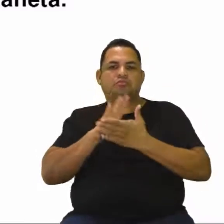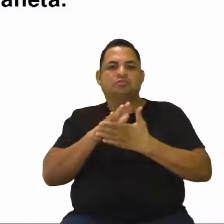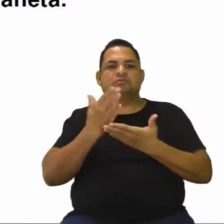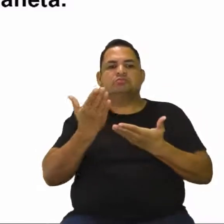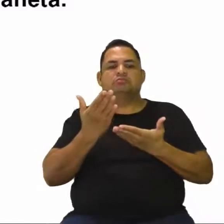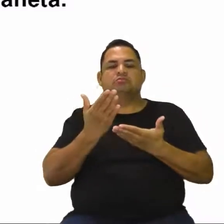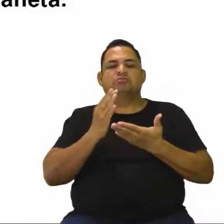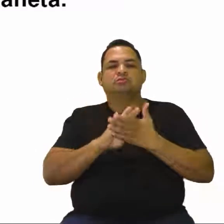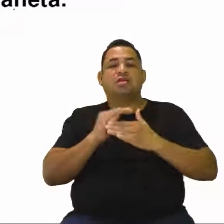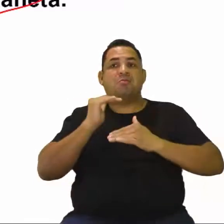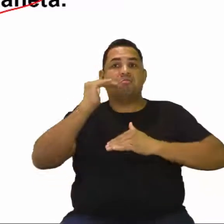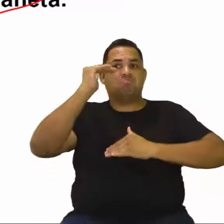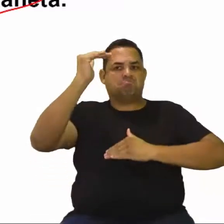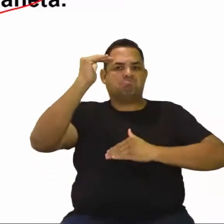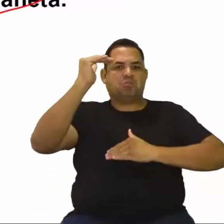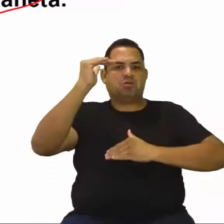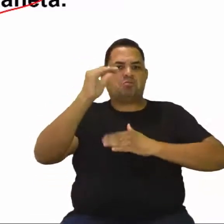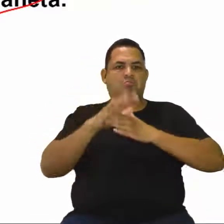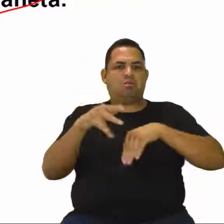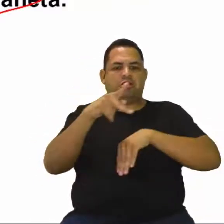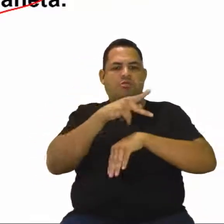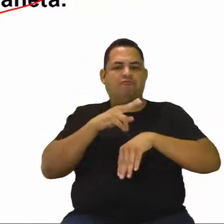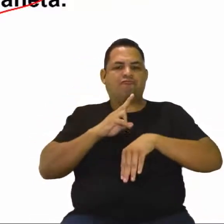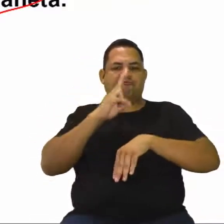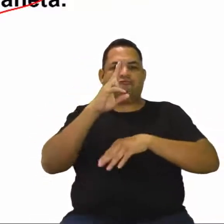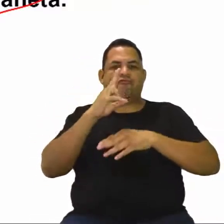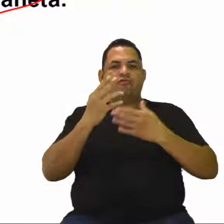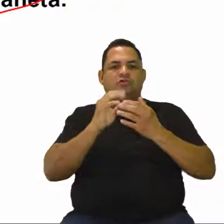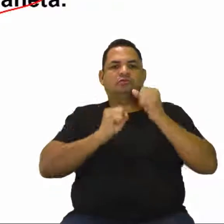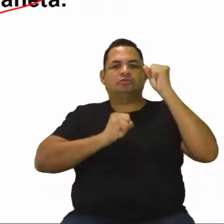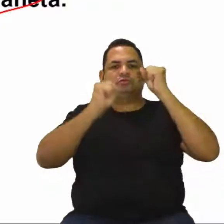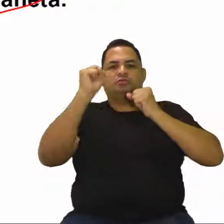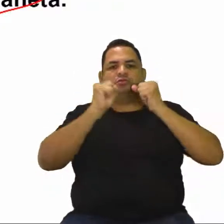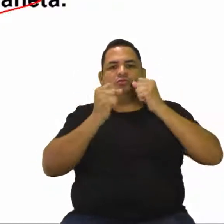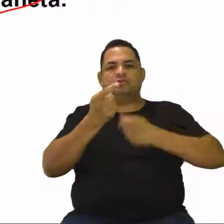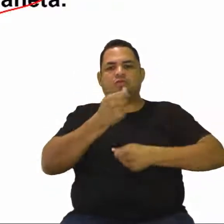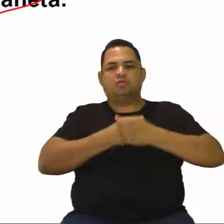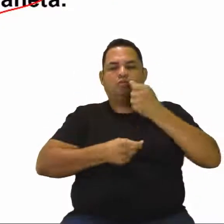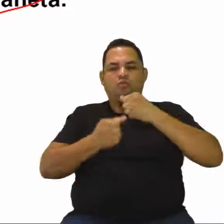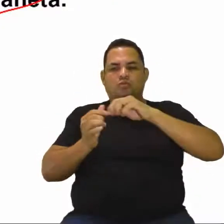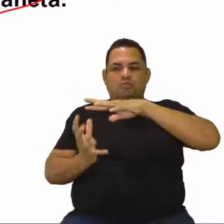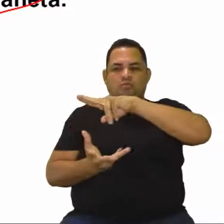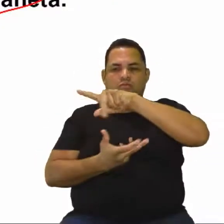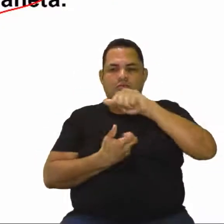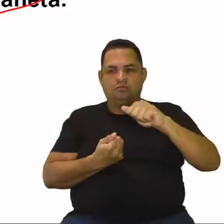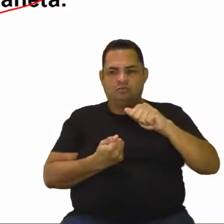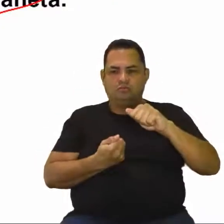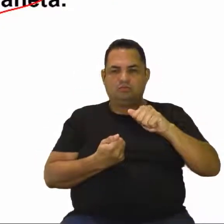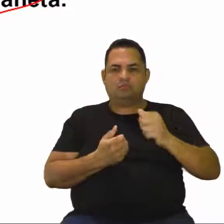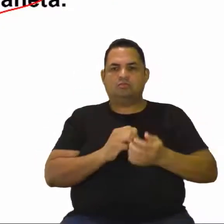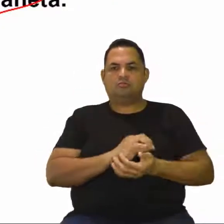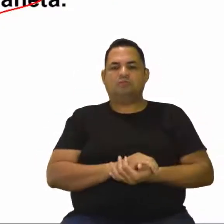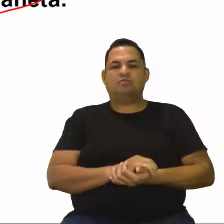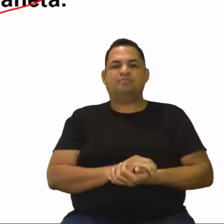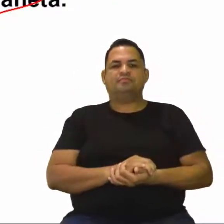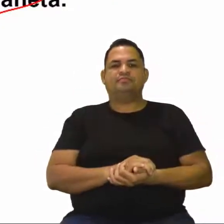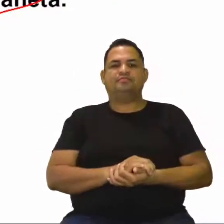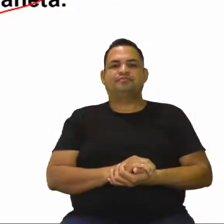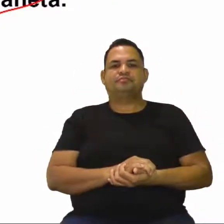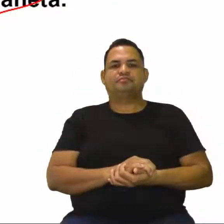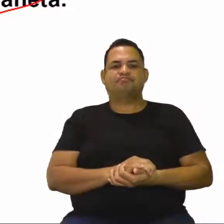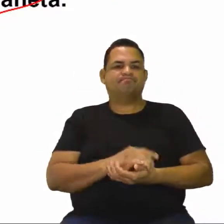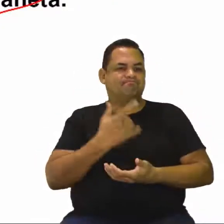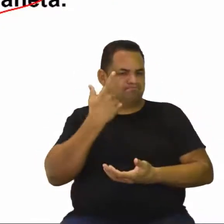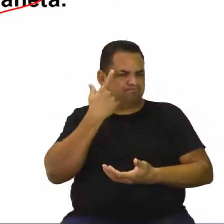eram a maior potência industrial e financeira do planeta Terra. Tu tem